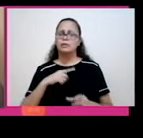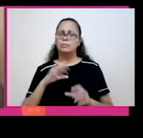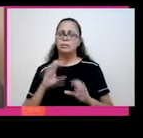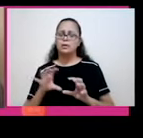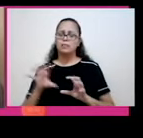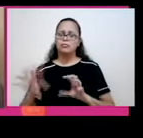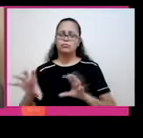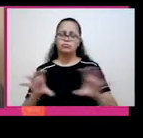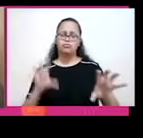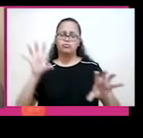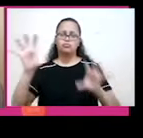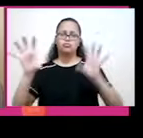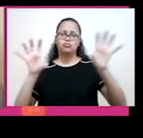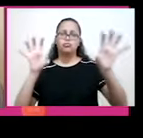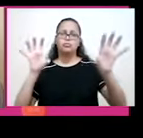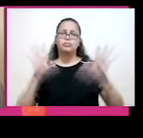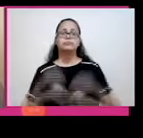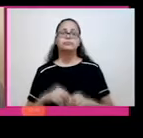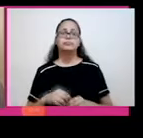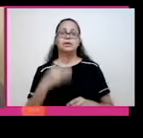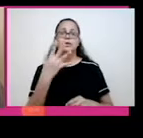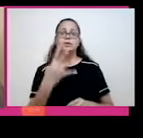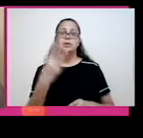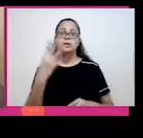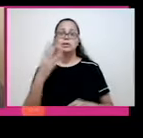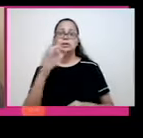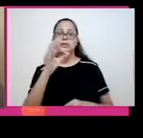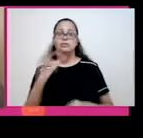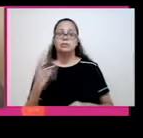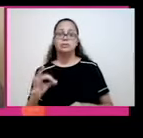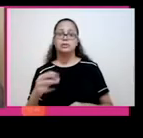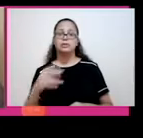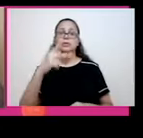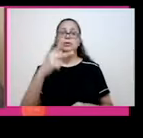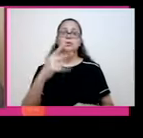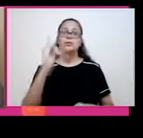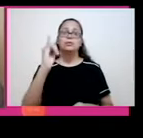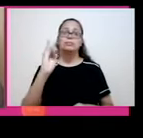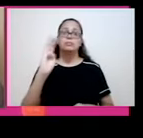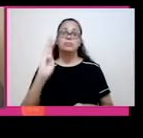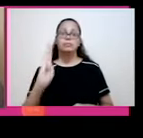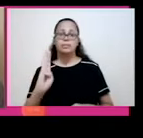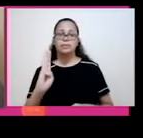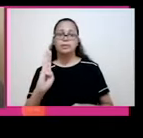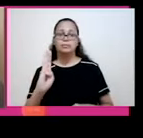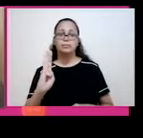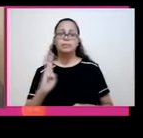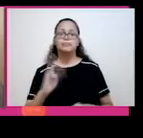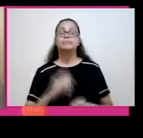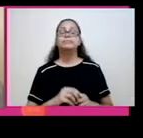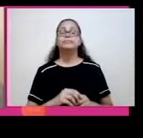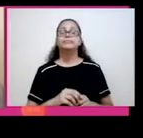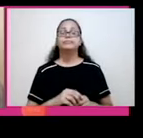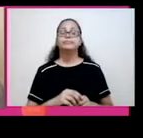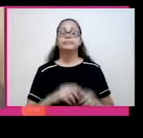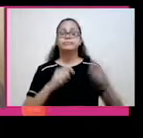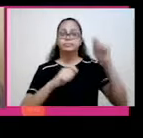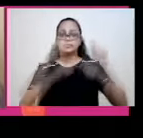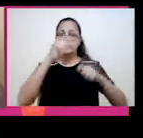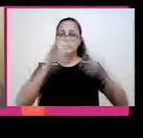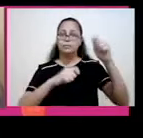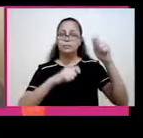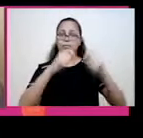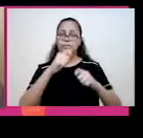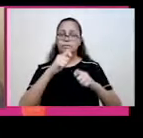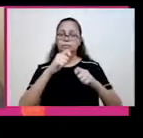né? Está se descentralizando. 43% do PIB chinês advém da produção industrial. Lembra que nós falamos